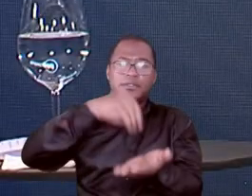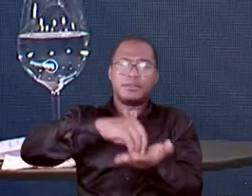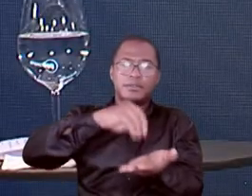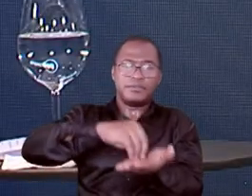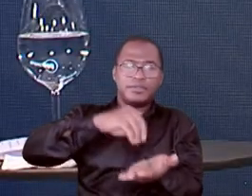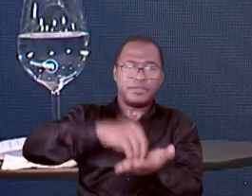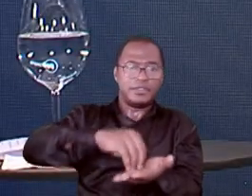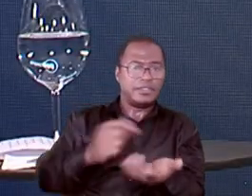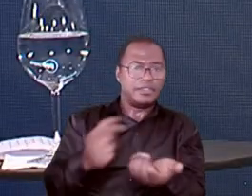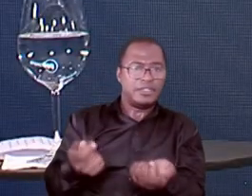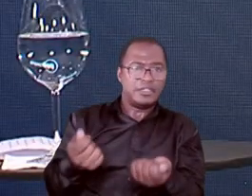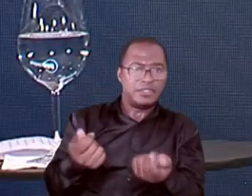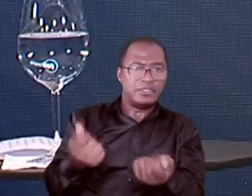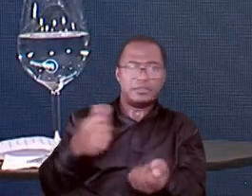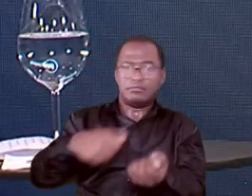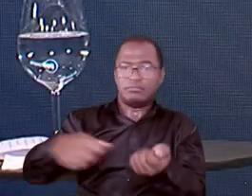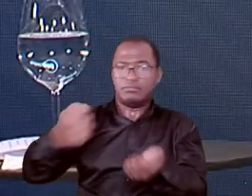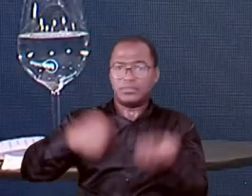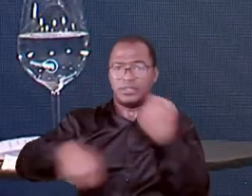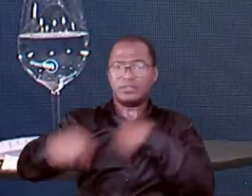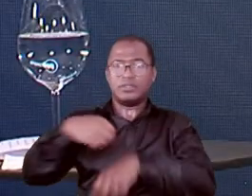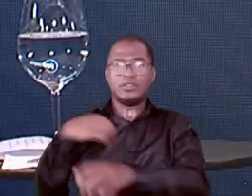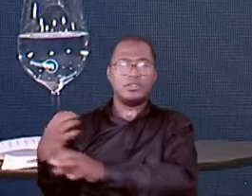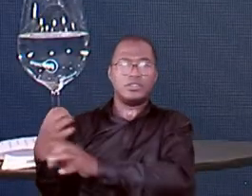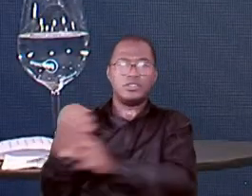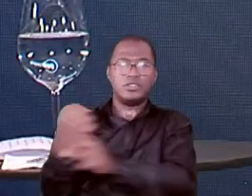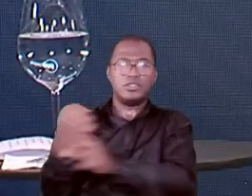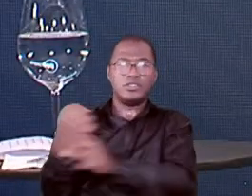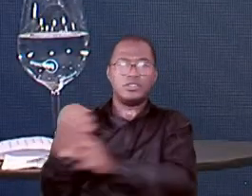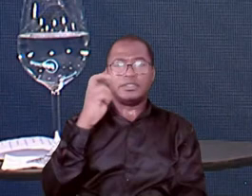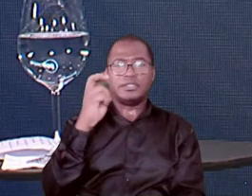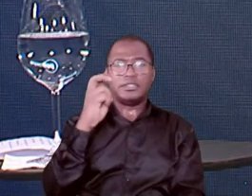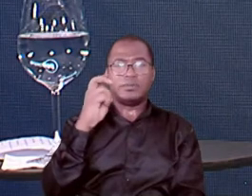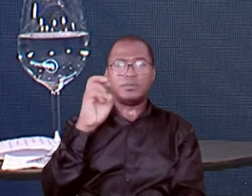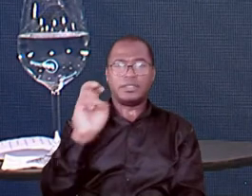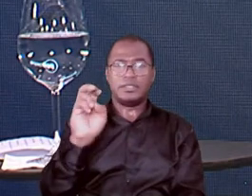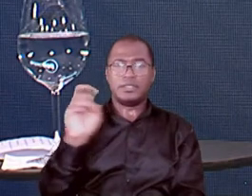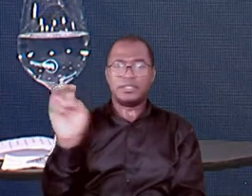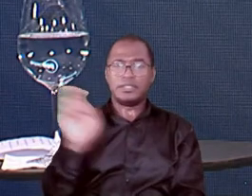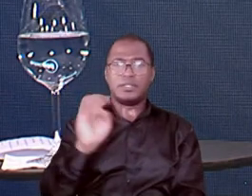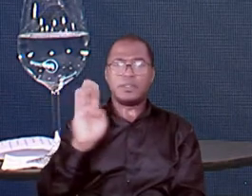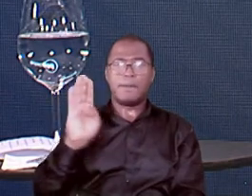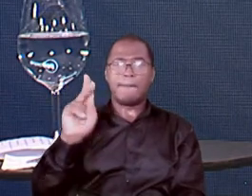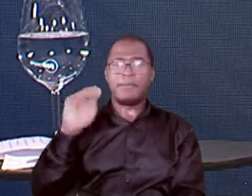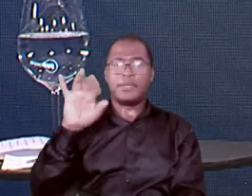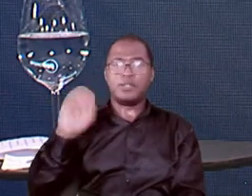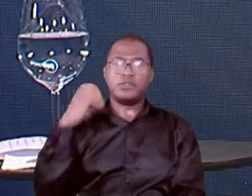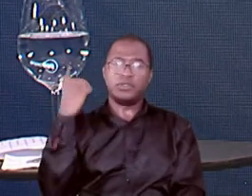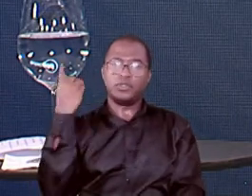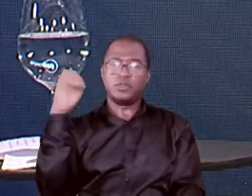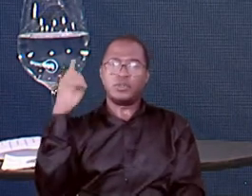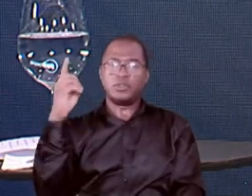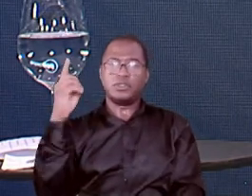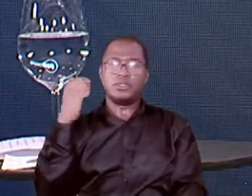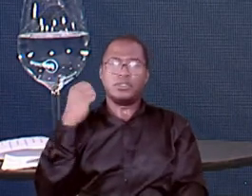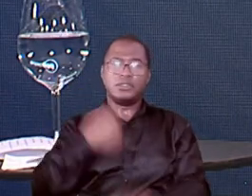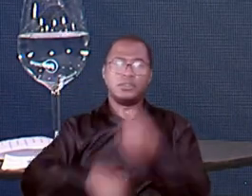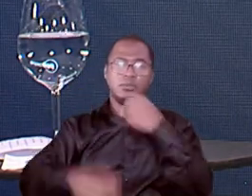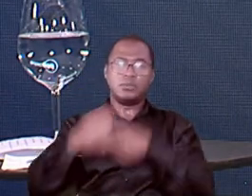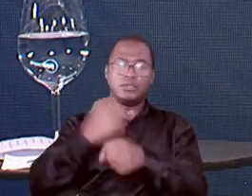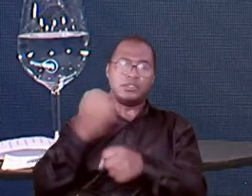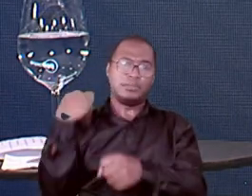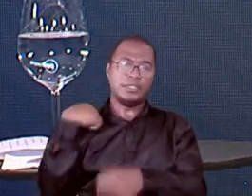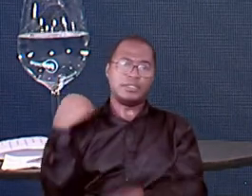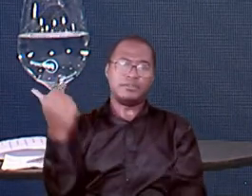fez 55 Bilhões de Dólares já de volume transacionado é ano passado foram 25 eu te diria